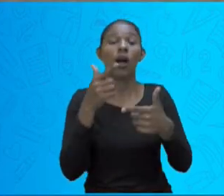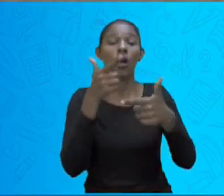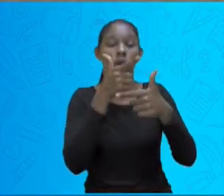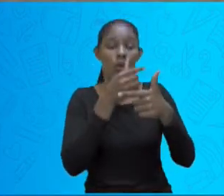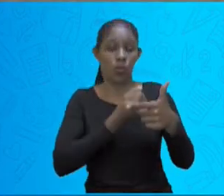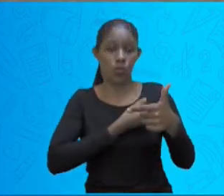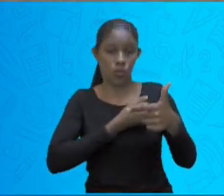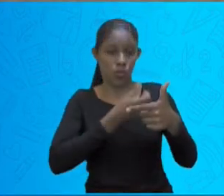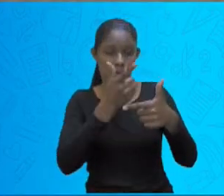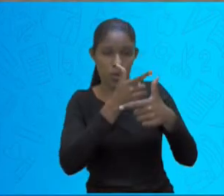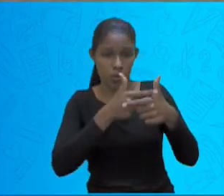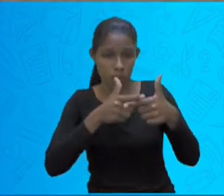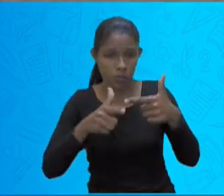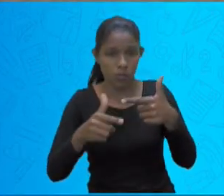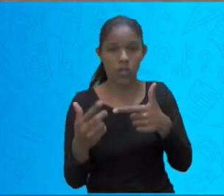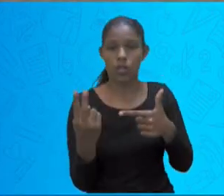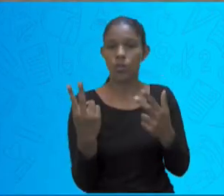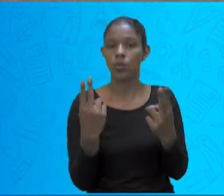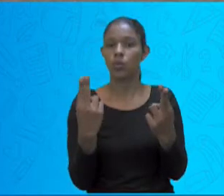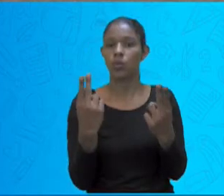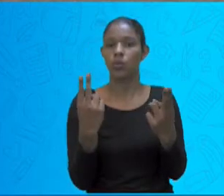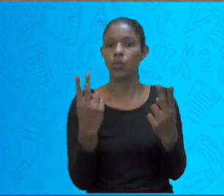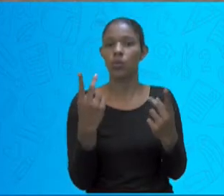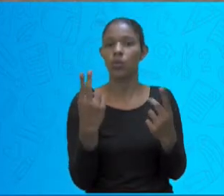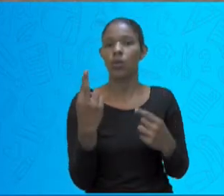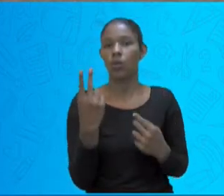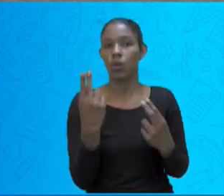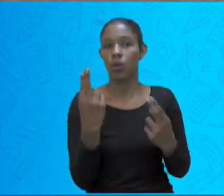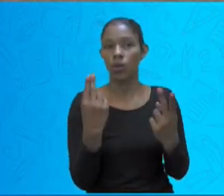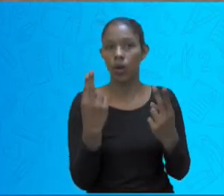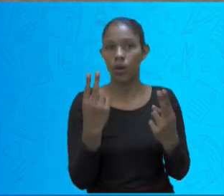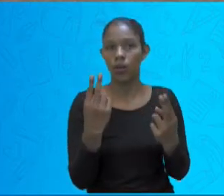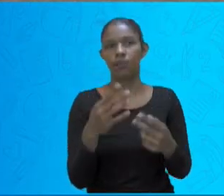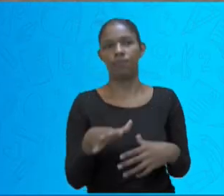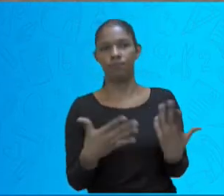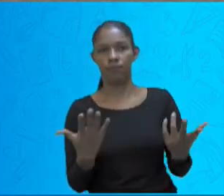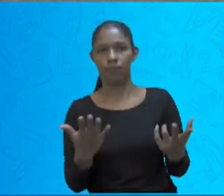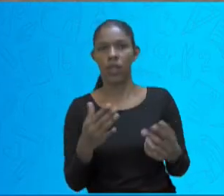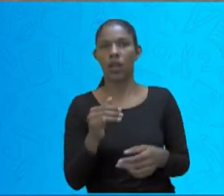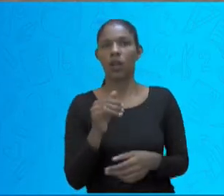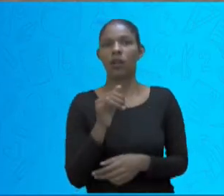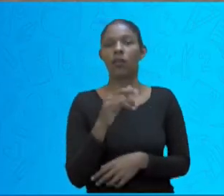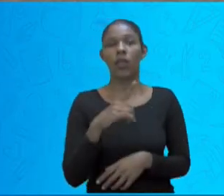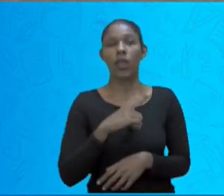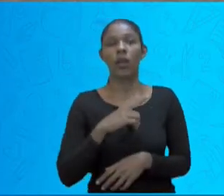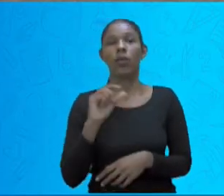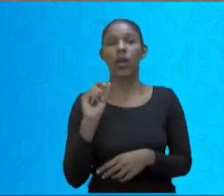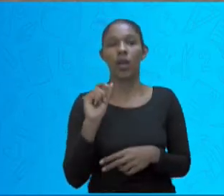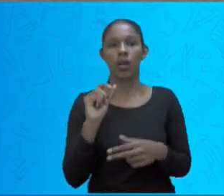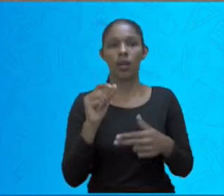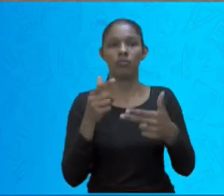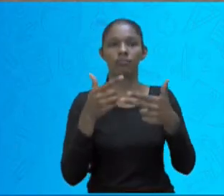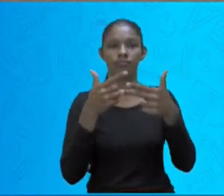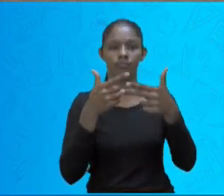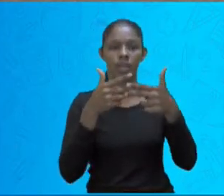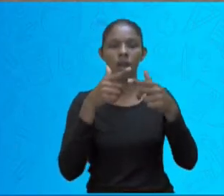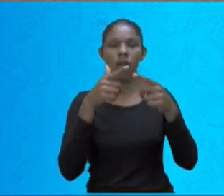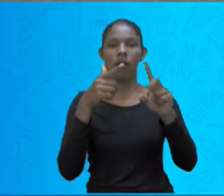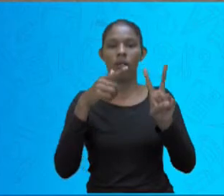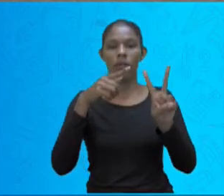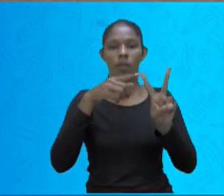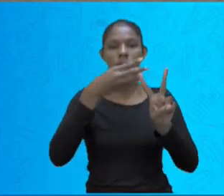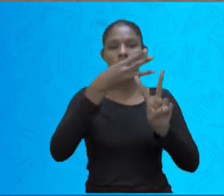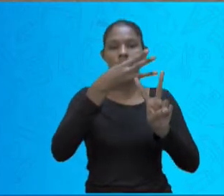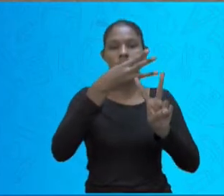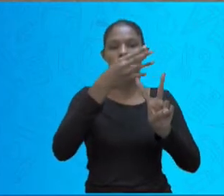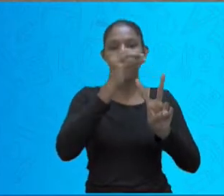Qual o número que divide ao mesmo tempo 30 e 25? Eu vou ter o número 5. Olha, 30 dividido por